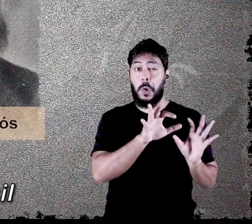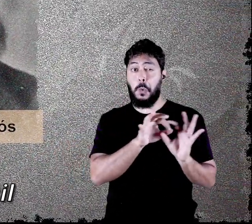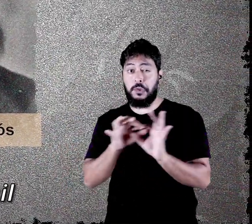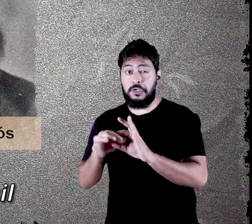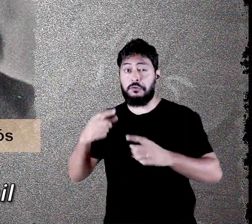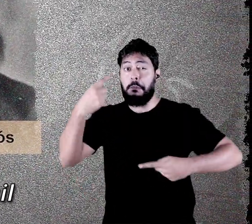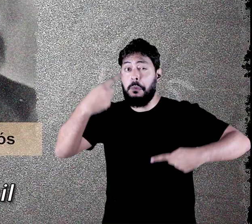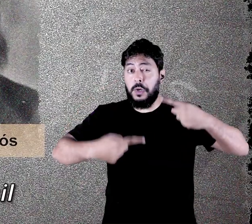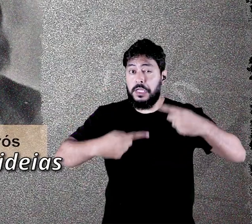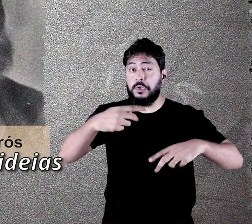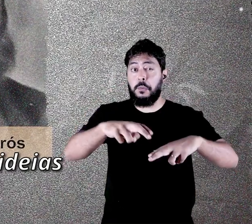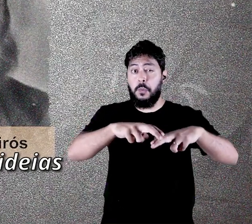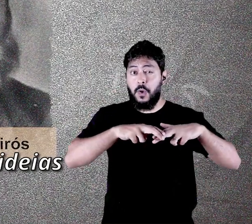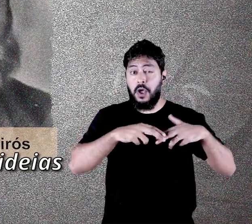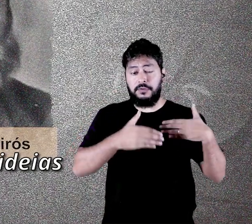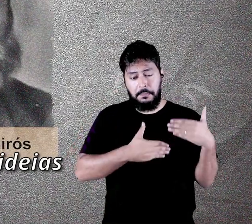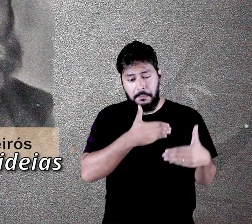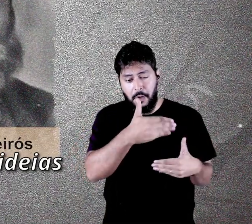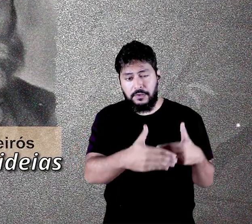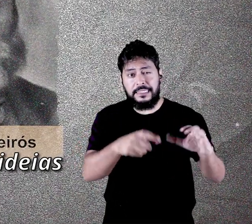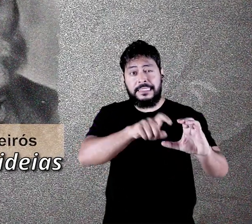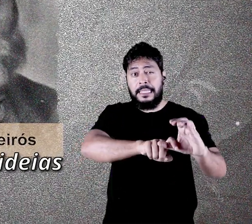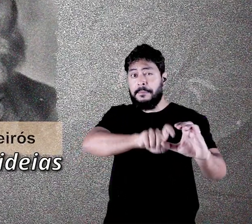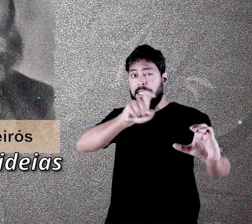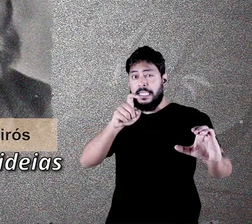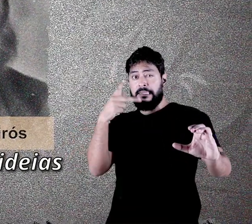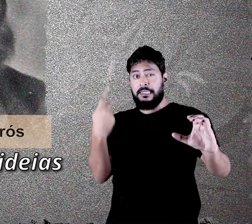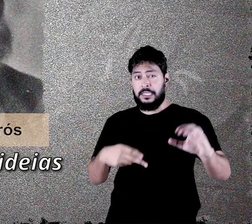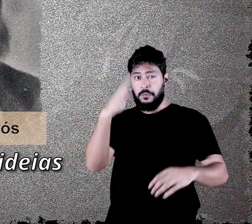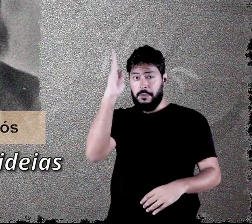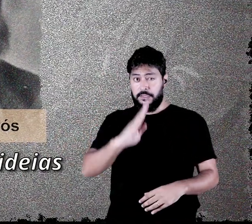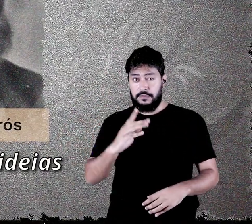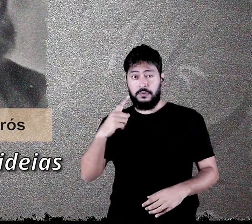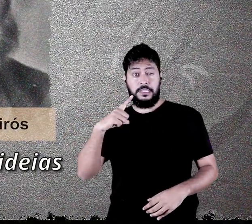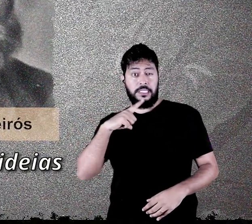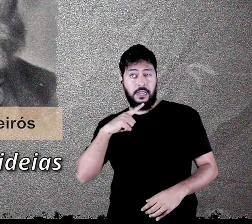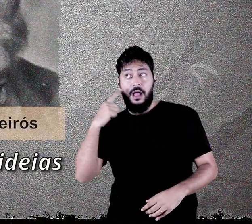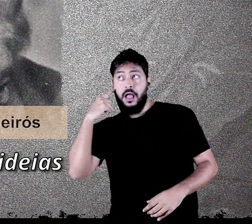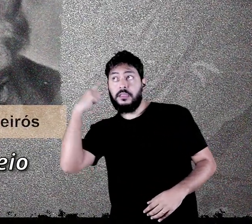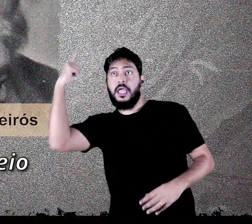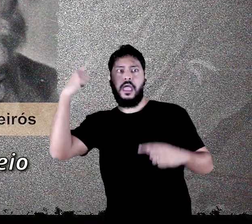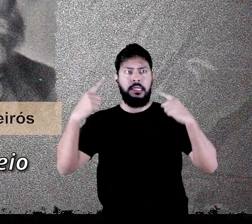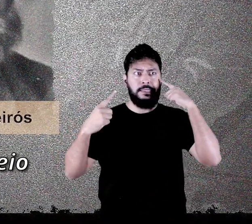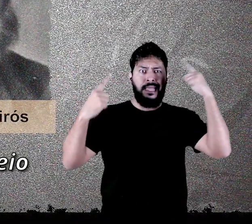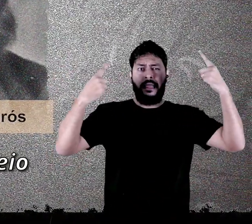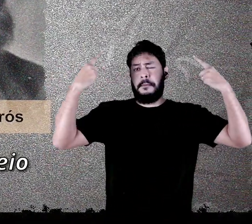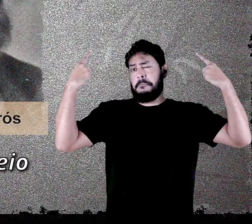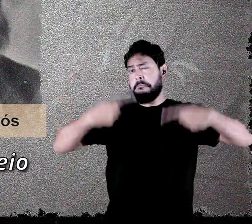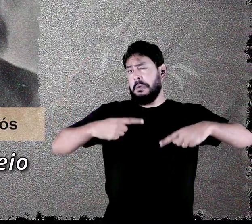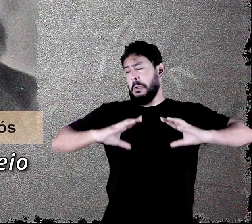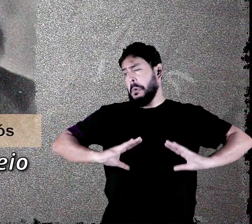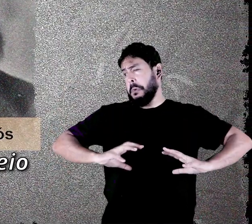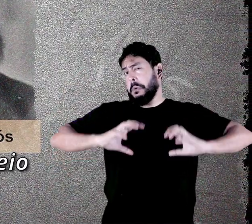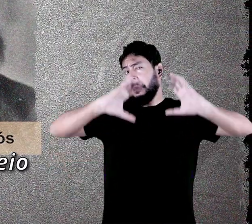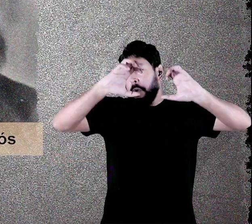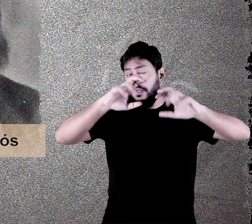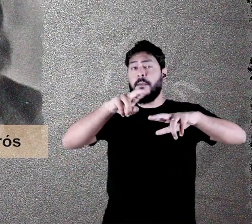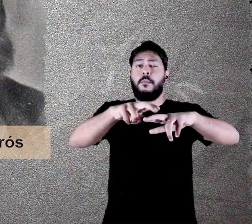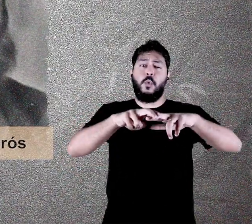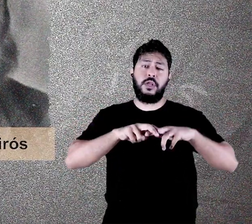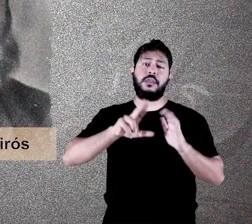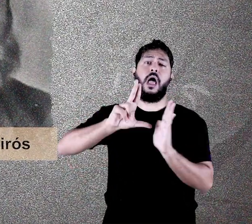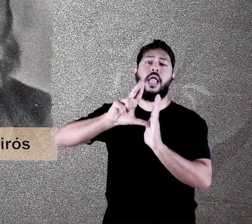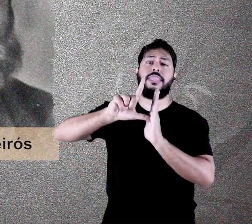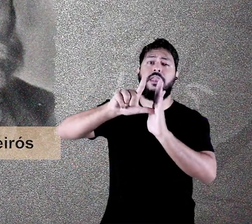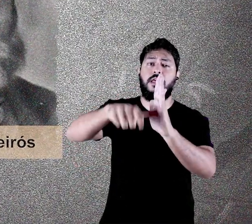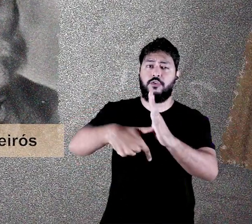de independência do Brasil, caracterizado por debates de ideias e projetos conflitantes, atrasaram em 1 ano e meio a instalação e